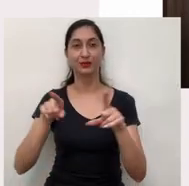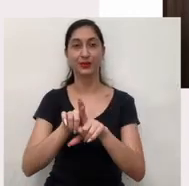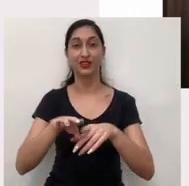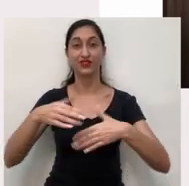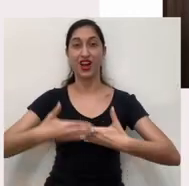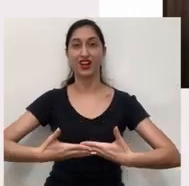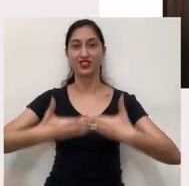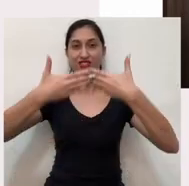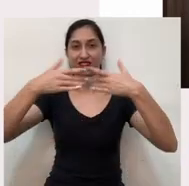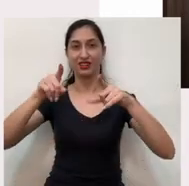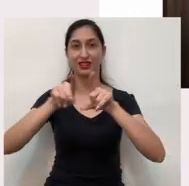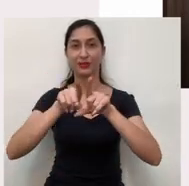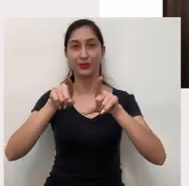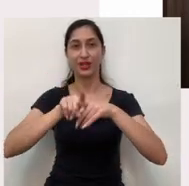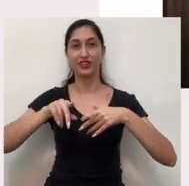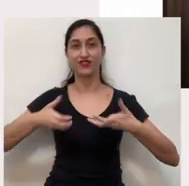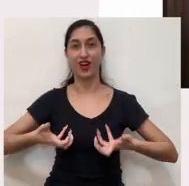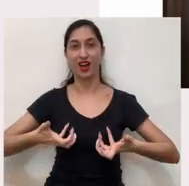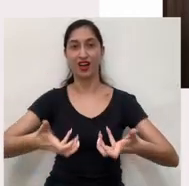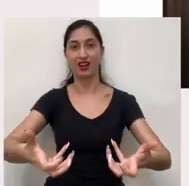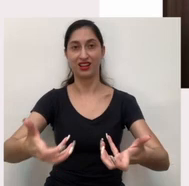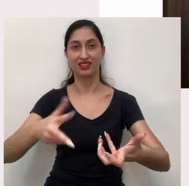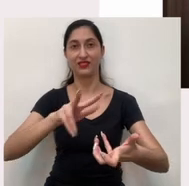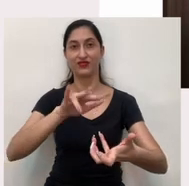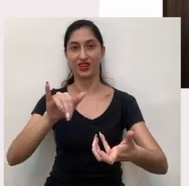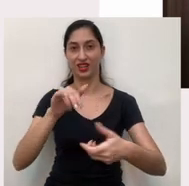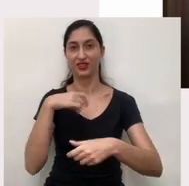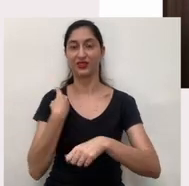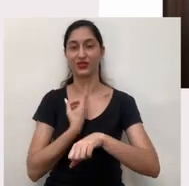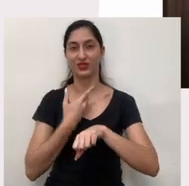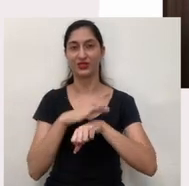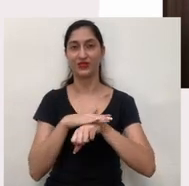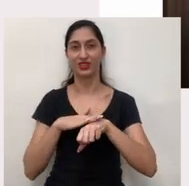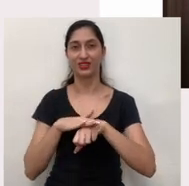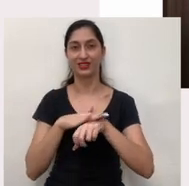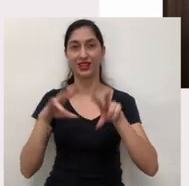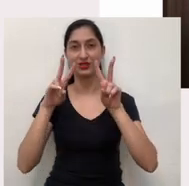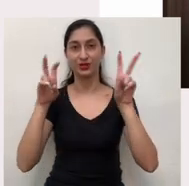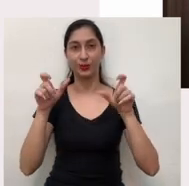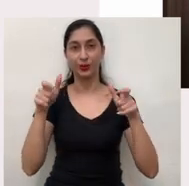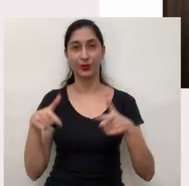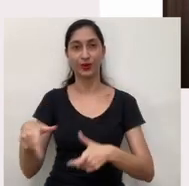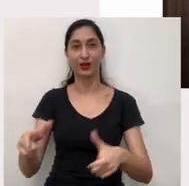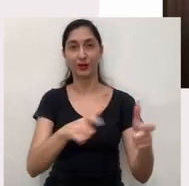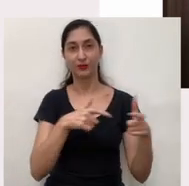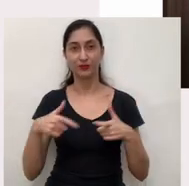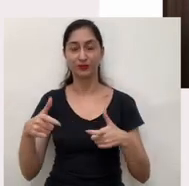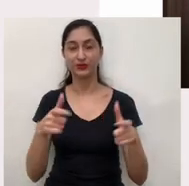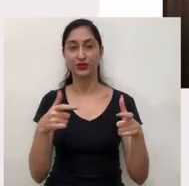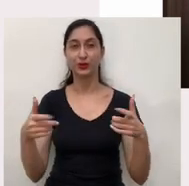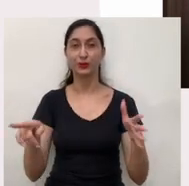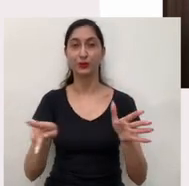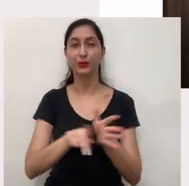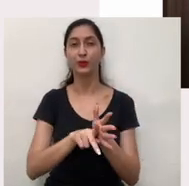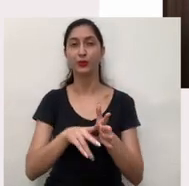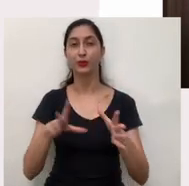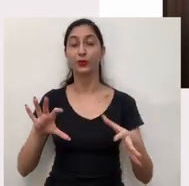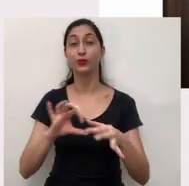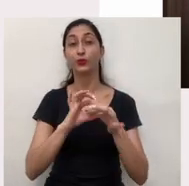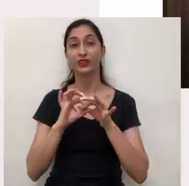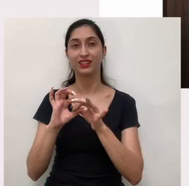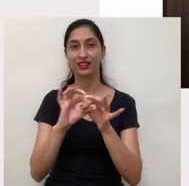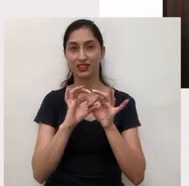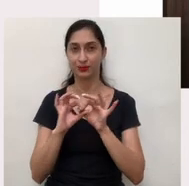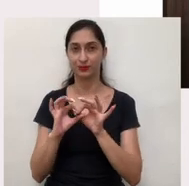fachada, e também da varanda, que vai chegar o momento de falar da varanda, né? Como lugares de fronteira, né? Que